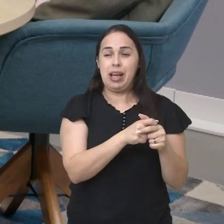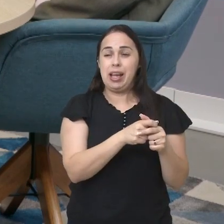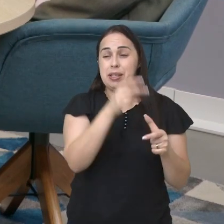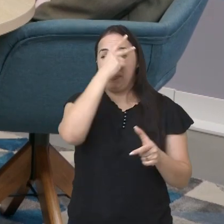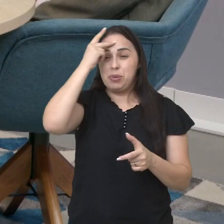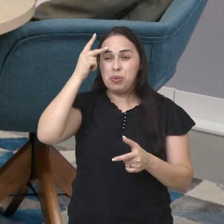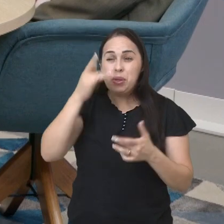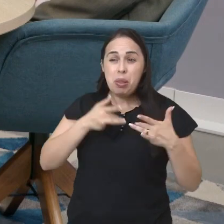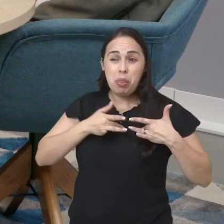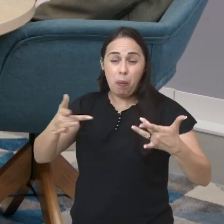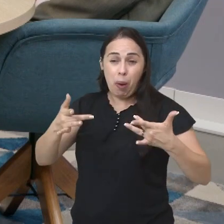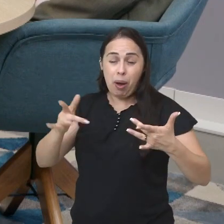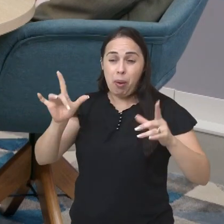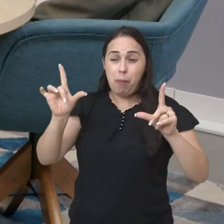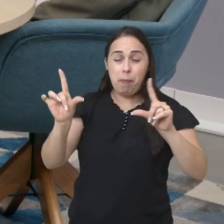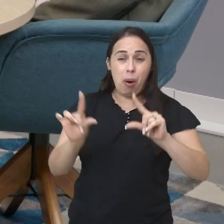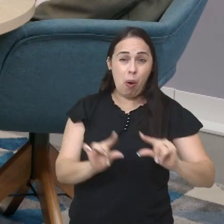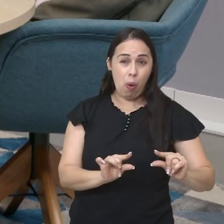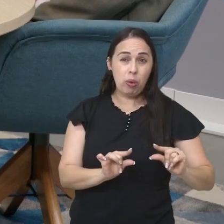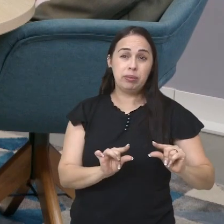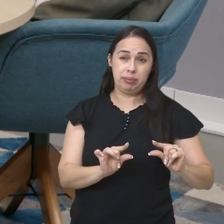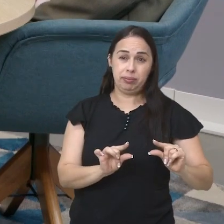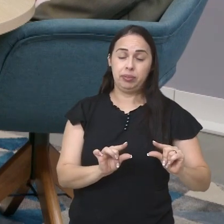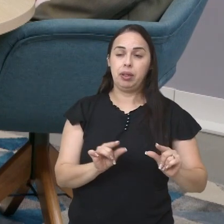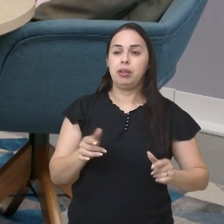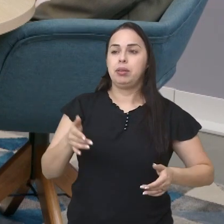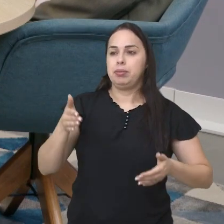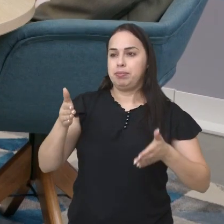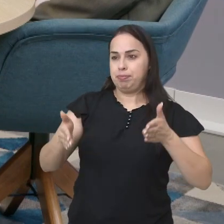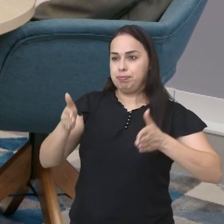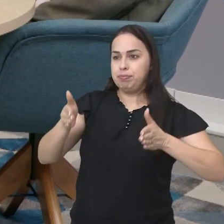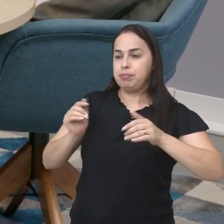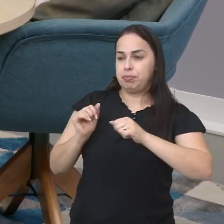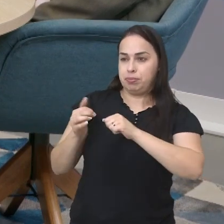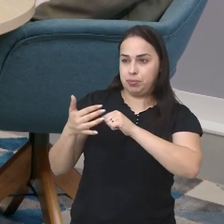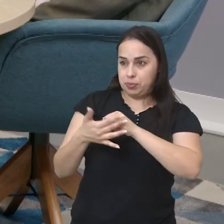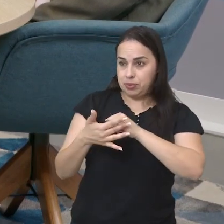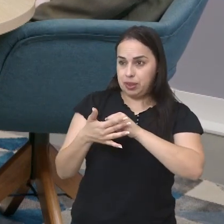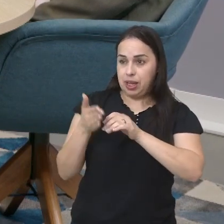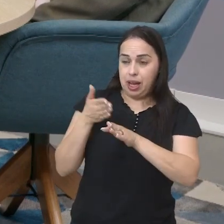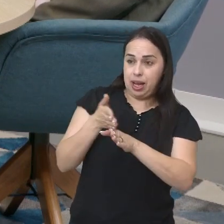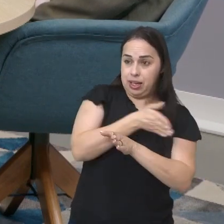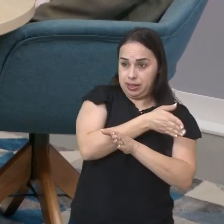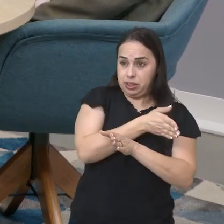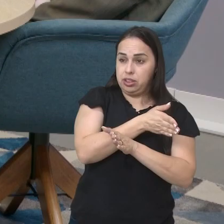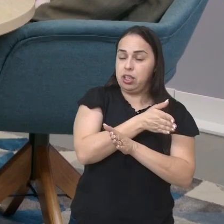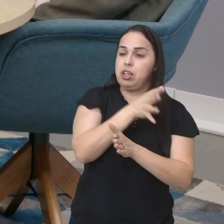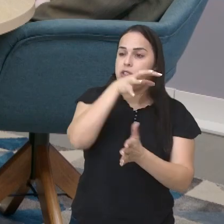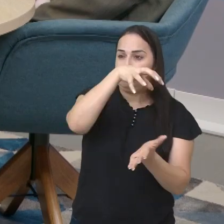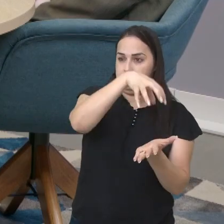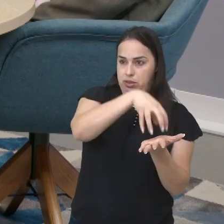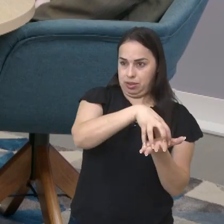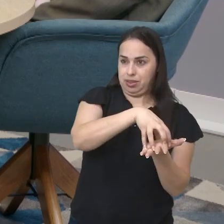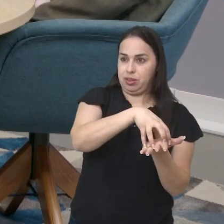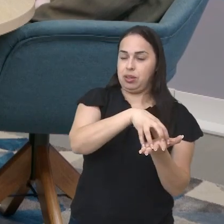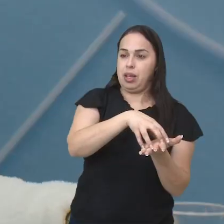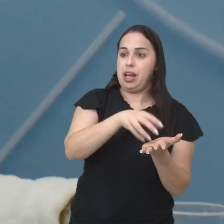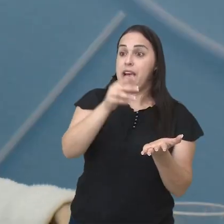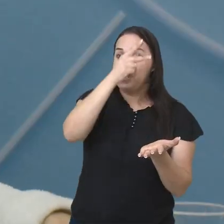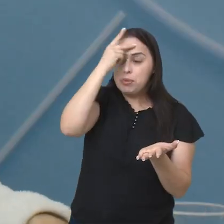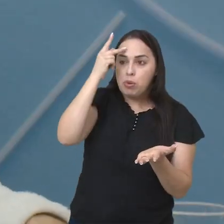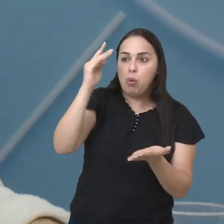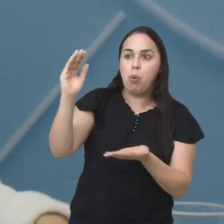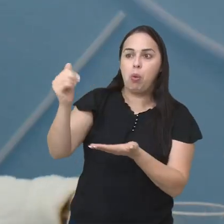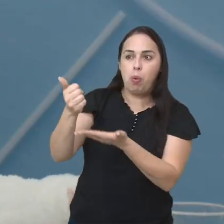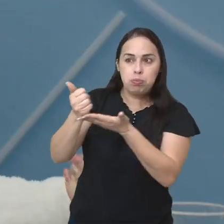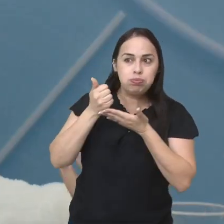doações. Sim, durante a pandemia eu tinha o espaço físico, porque o número de doações eram muito